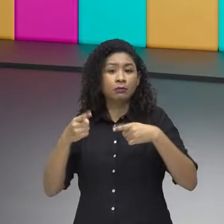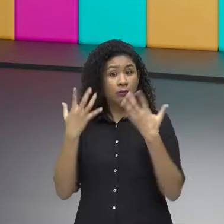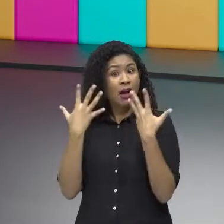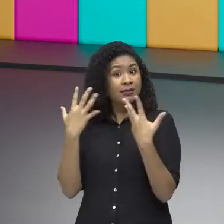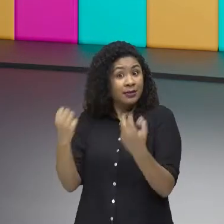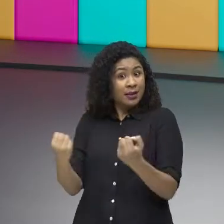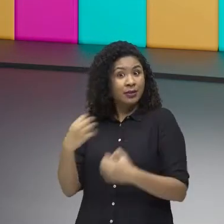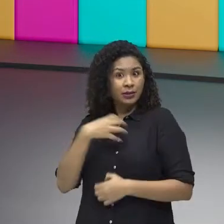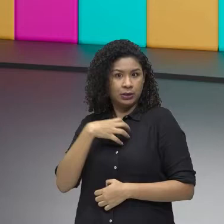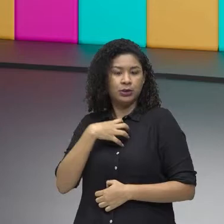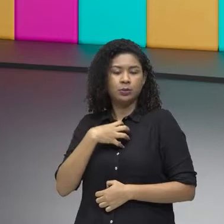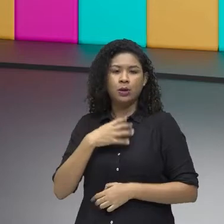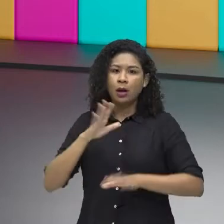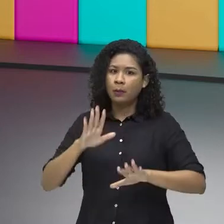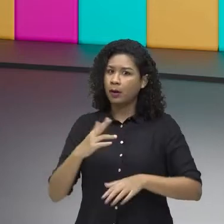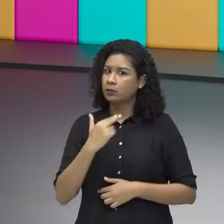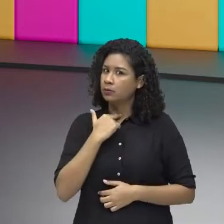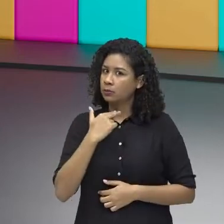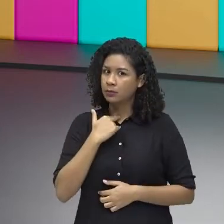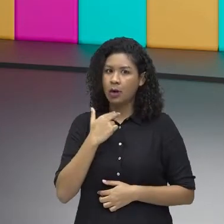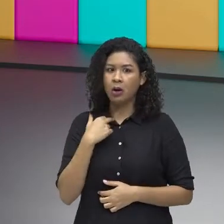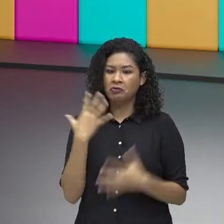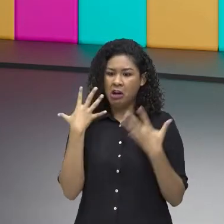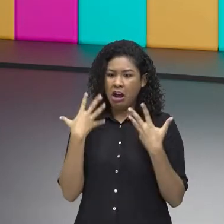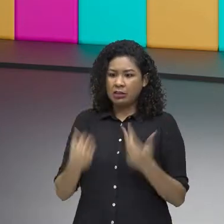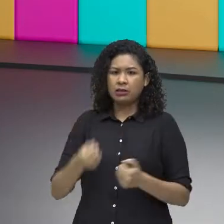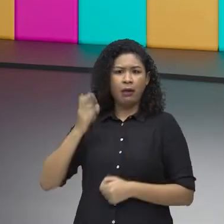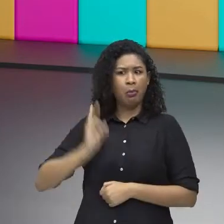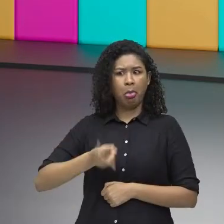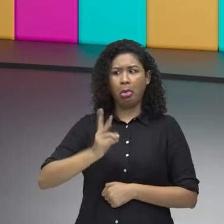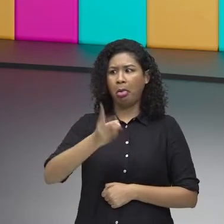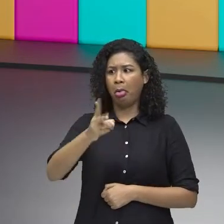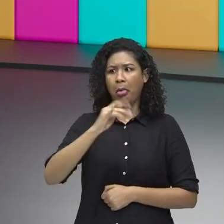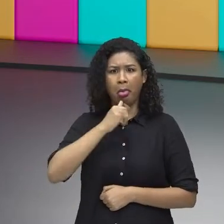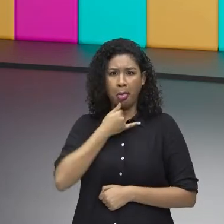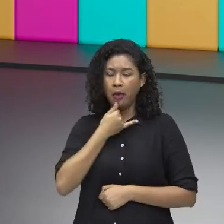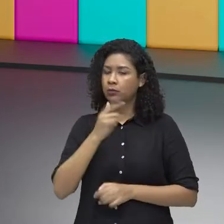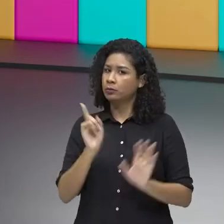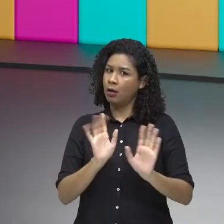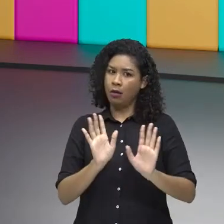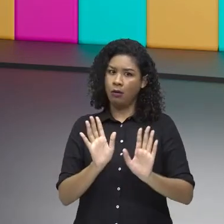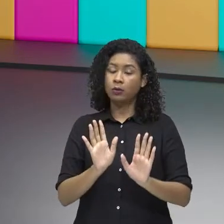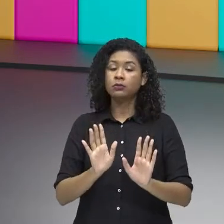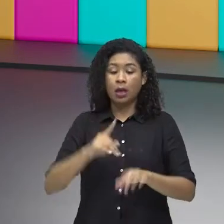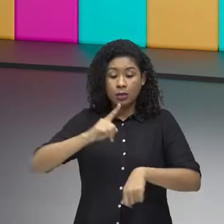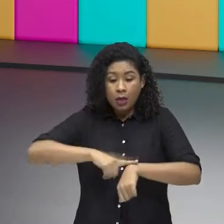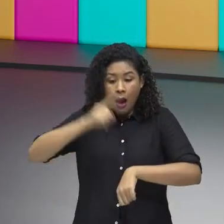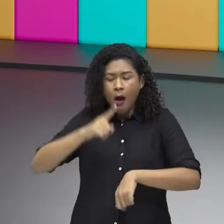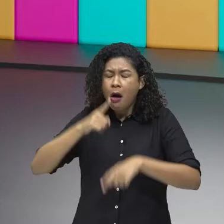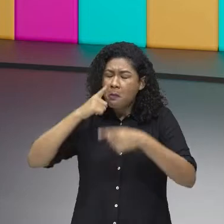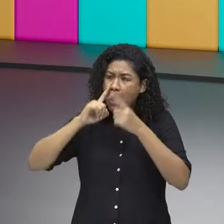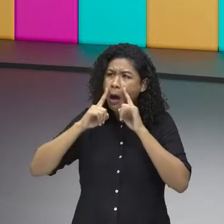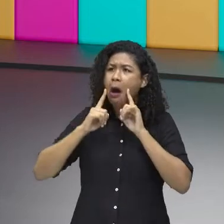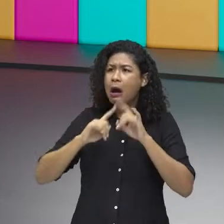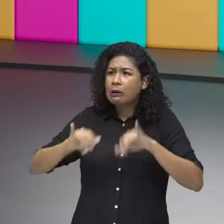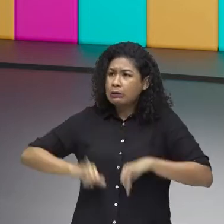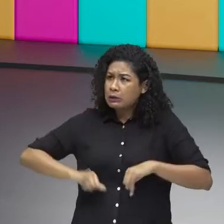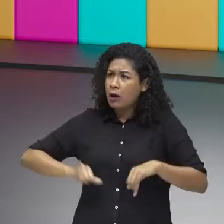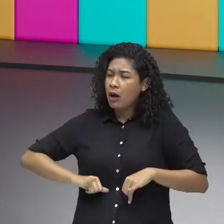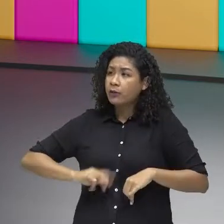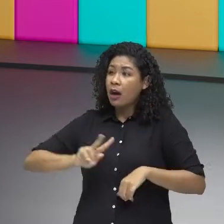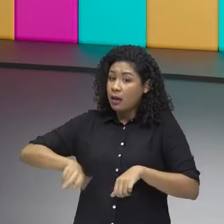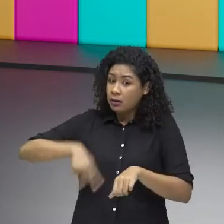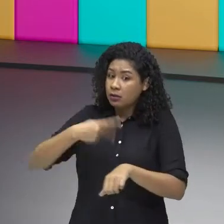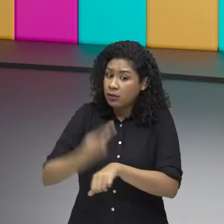se entregar e ficar, né, Afonso? Sim. Precisa você viver aquilo ali, sentir e depois, né, encontrar um outro caminho, uma outra forma aí de